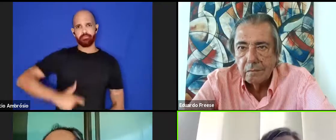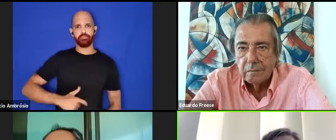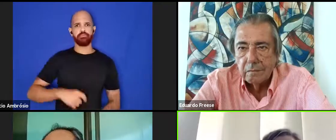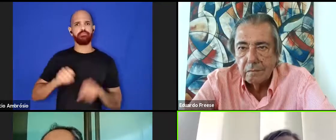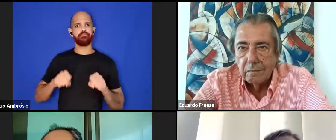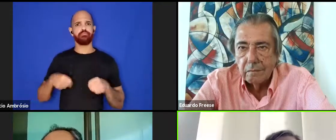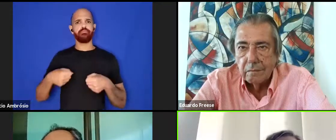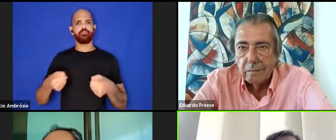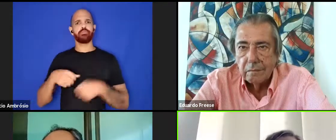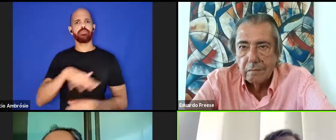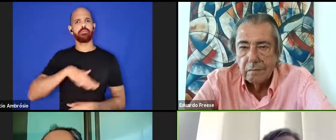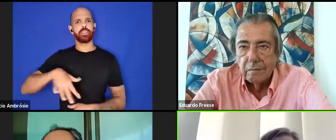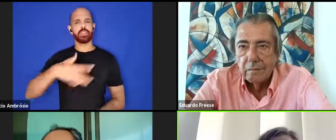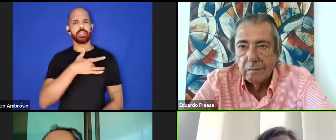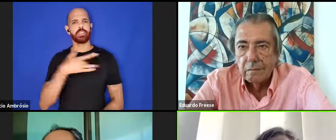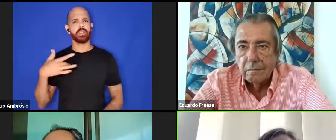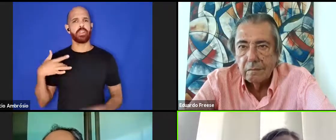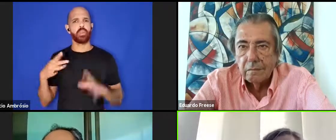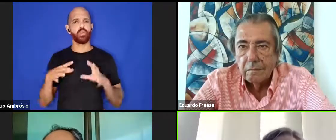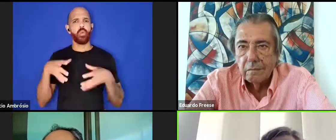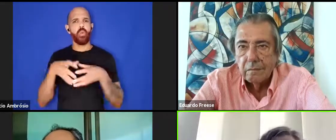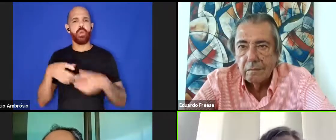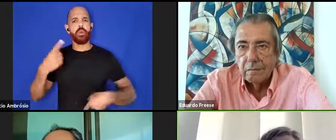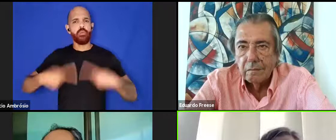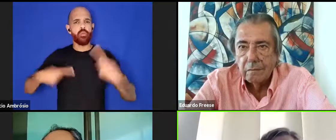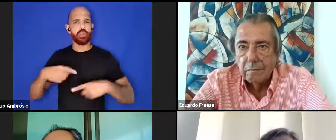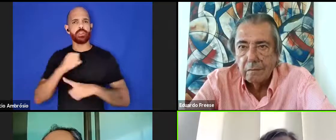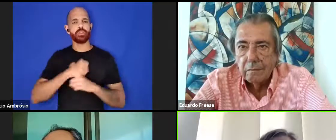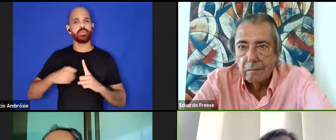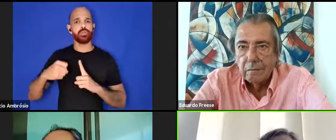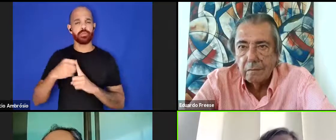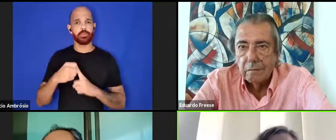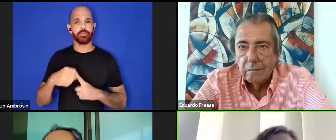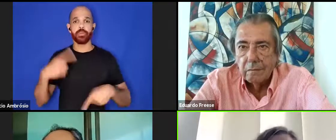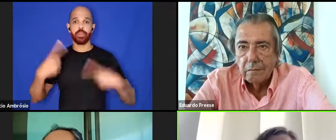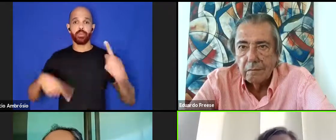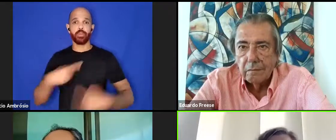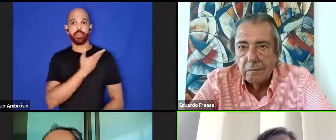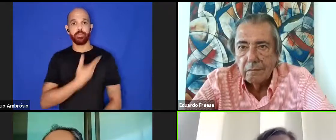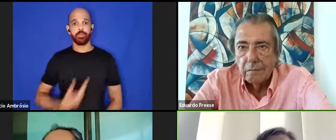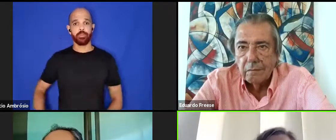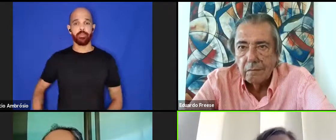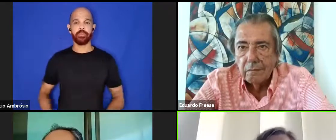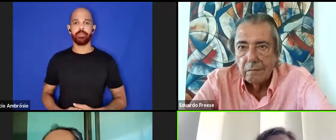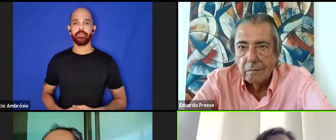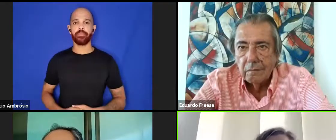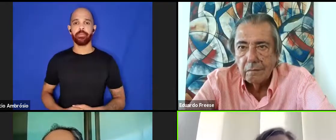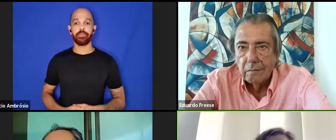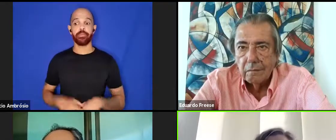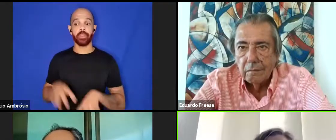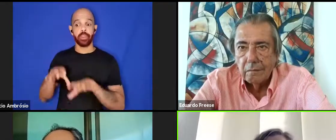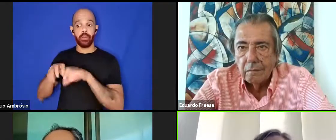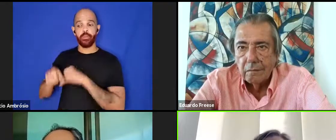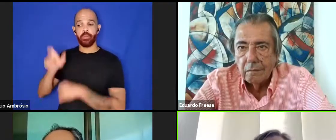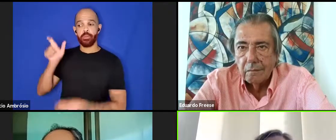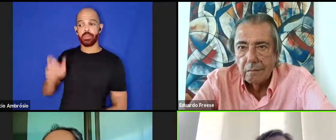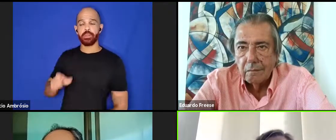saúde coletiva, nas políticas sociais, nas políticas públicas. Essa formação de Eduardo, que se